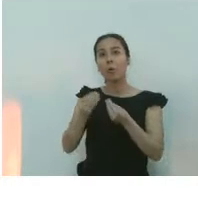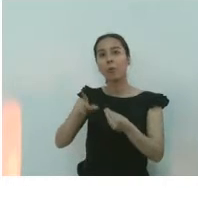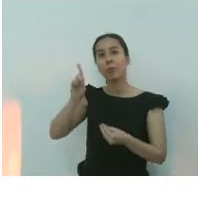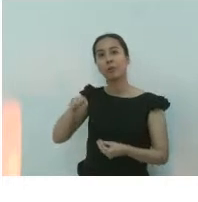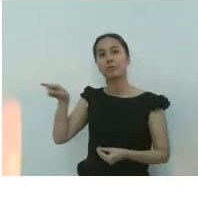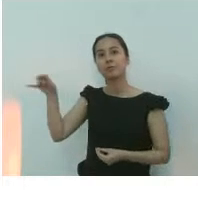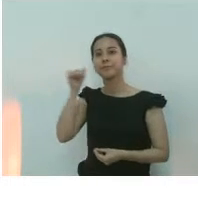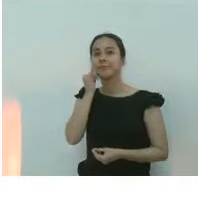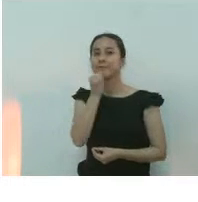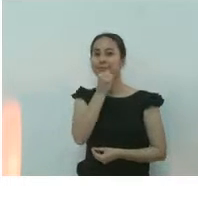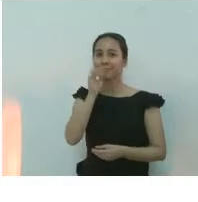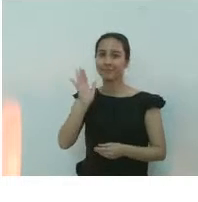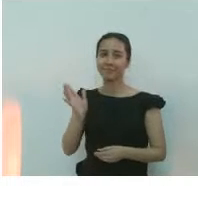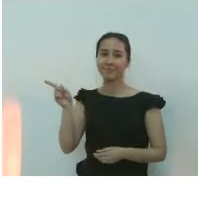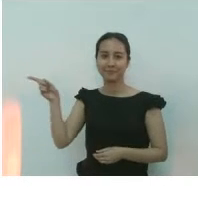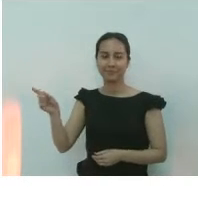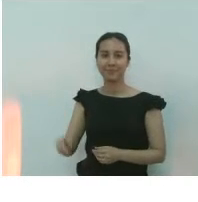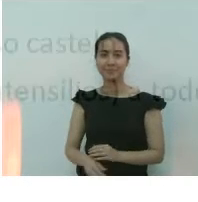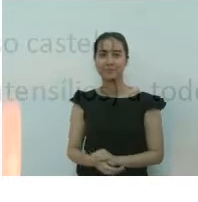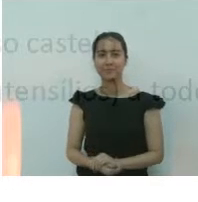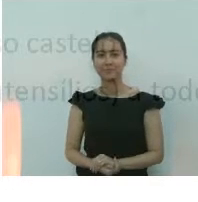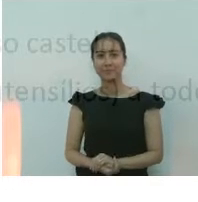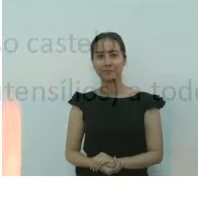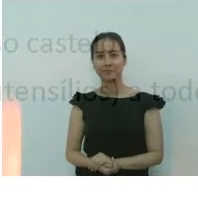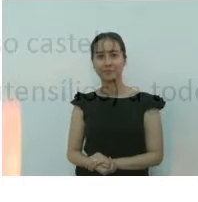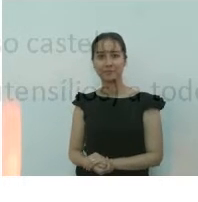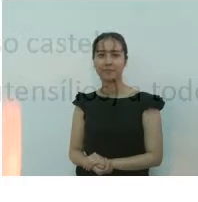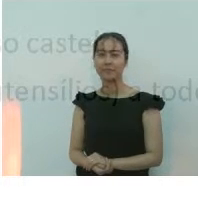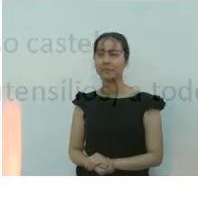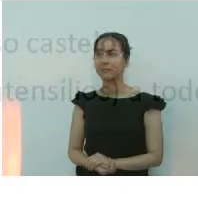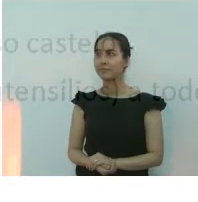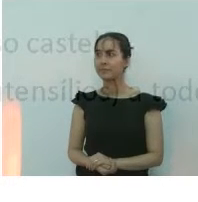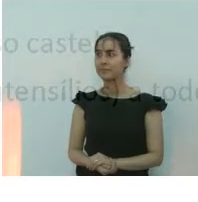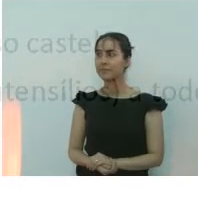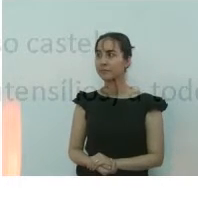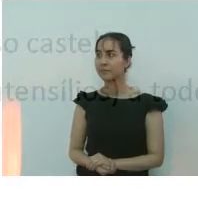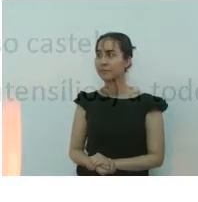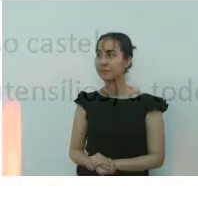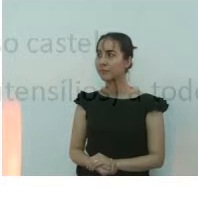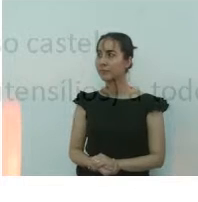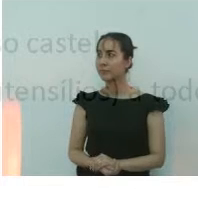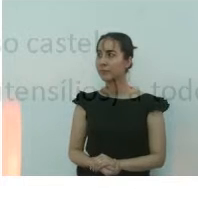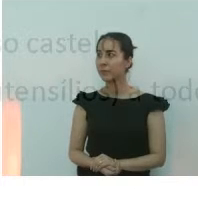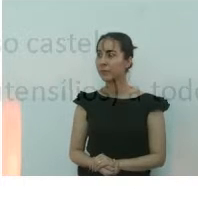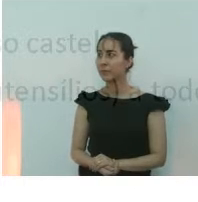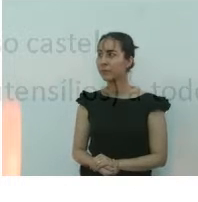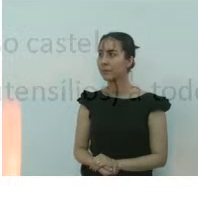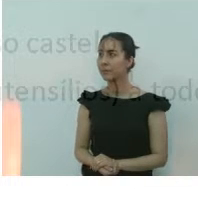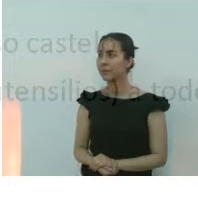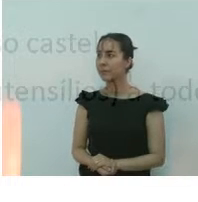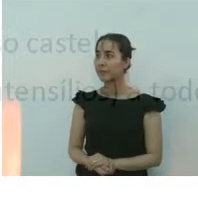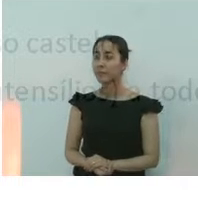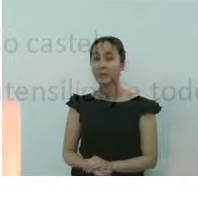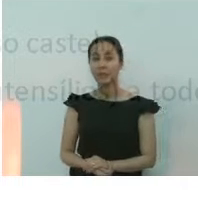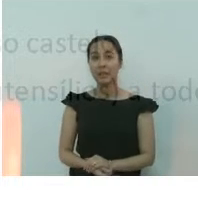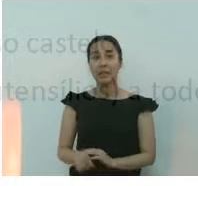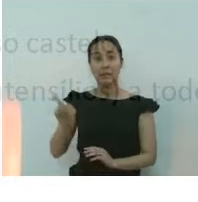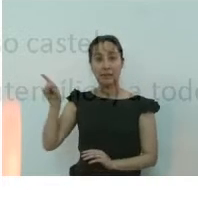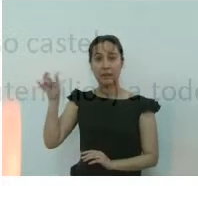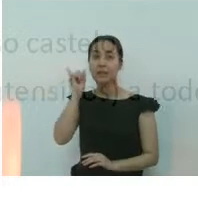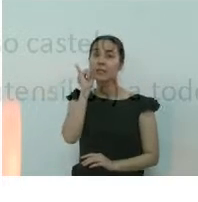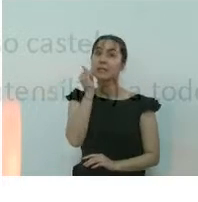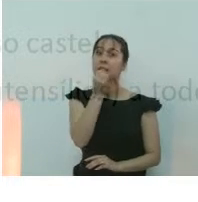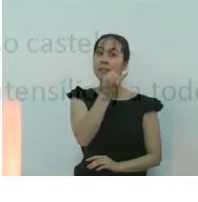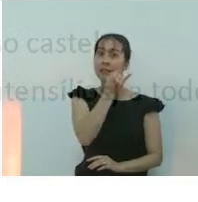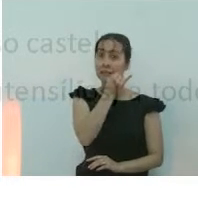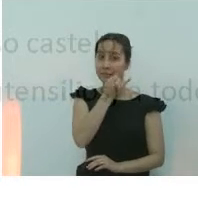aqui olha os italianos curiosos e chegam a propaganda dessa terra no brasil para tutti quanti